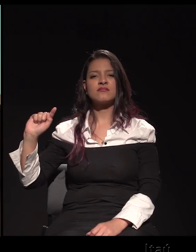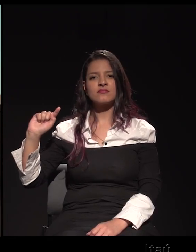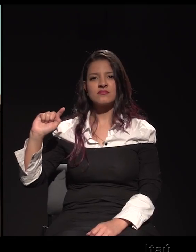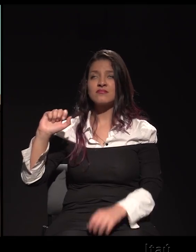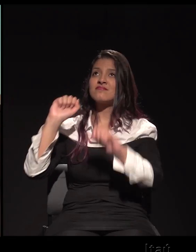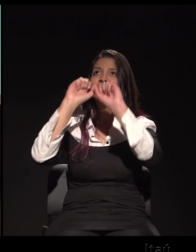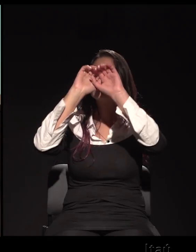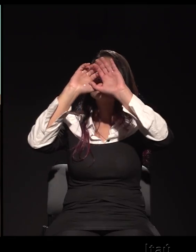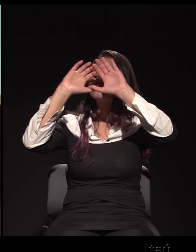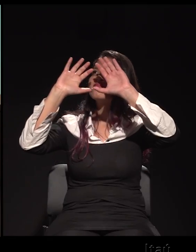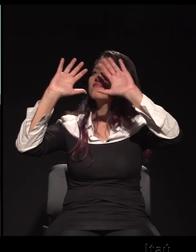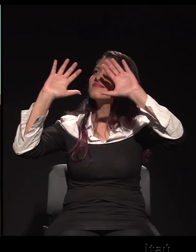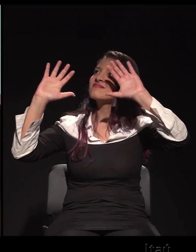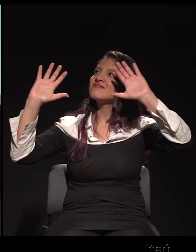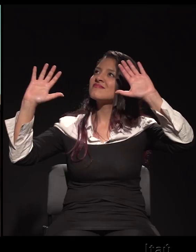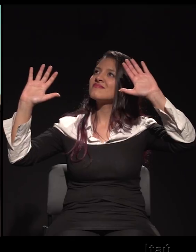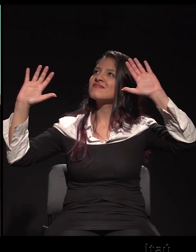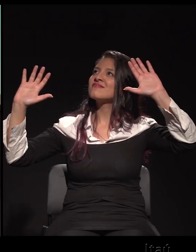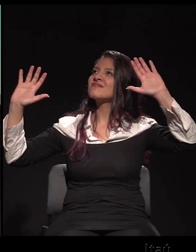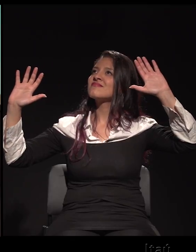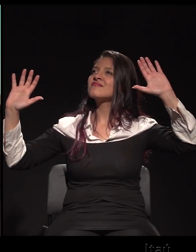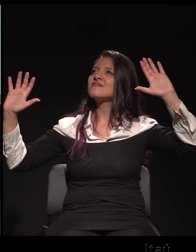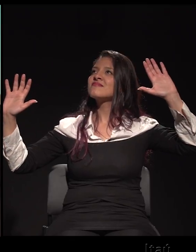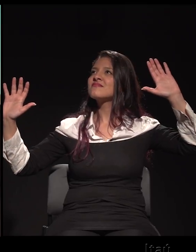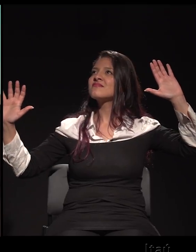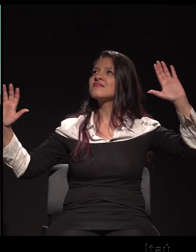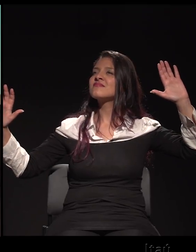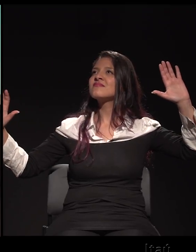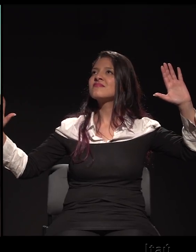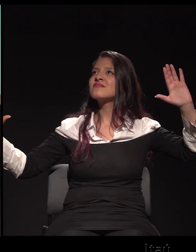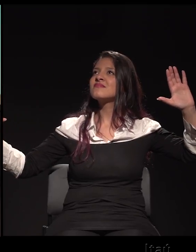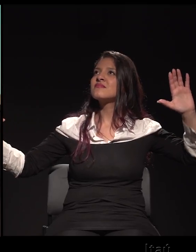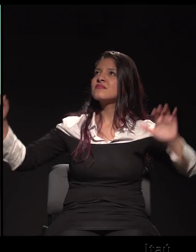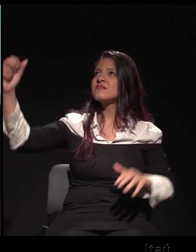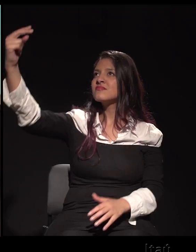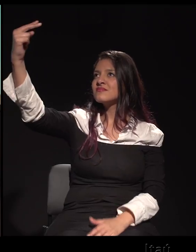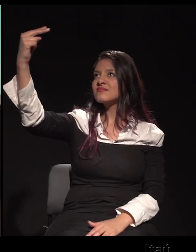Lá no céu fica a nos